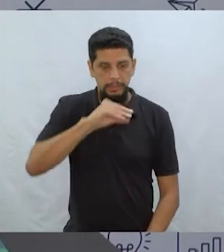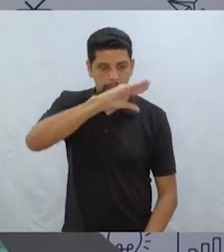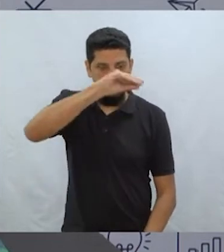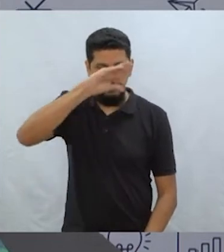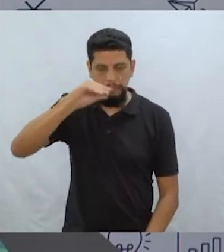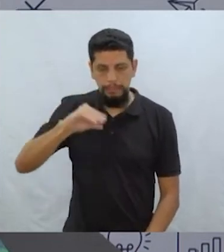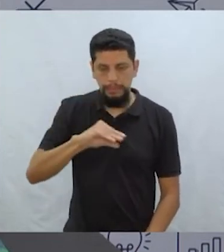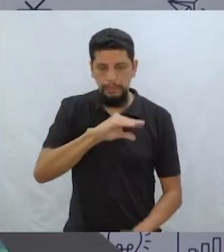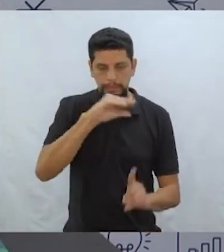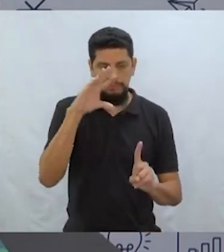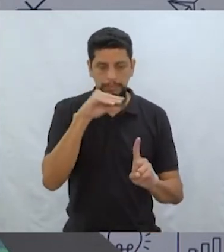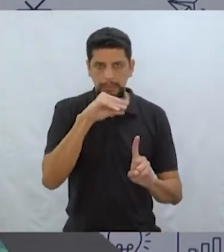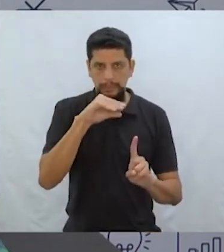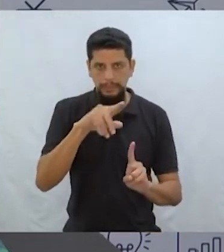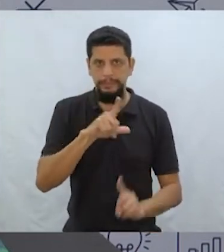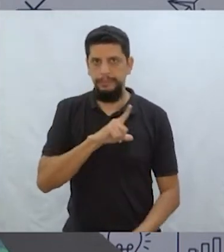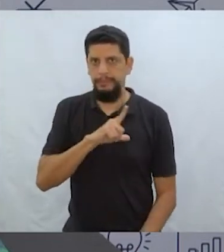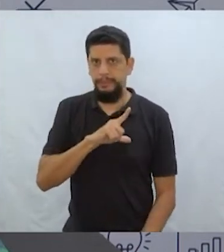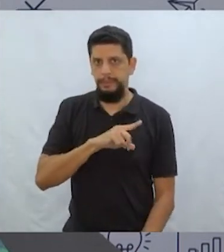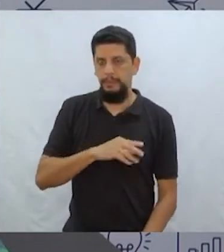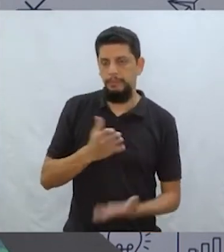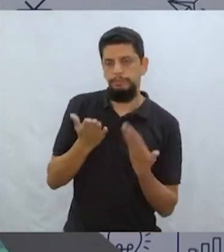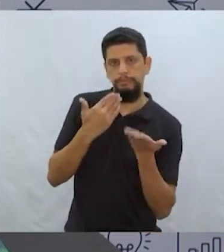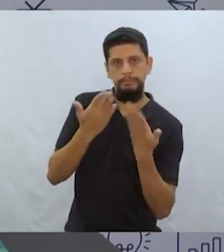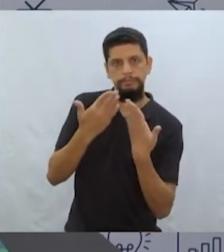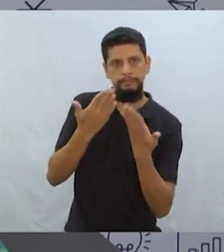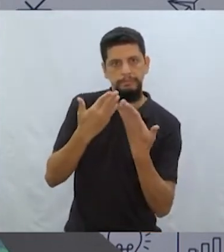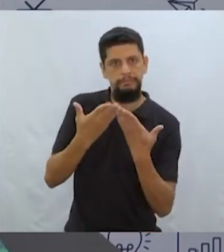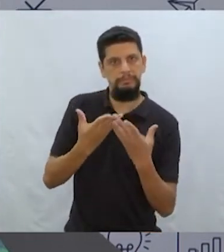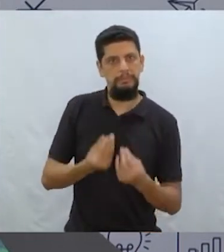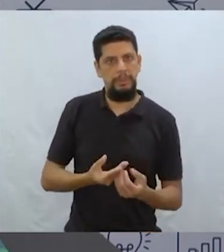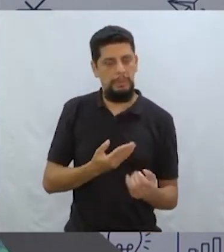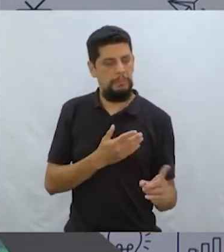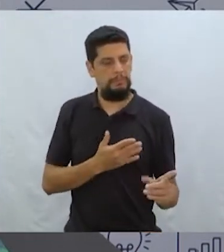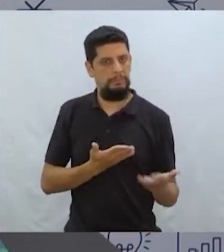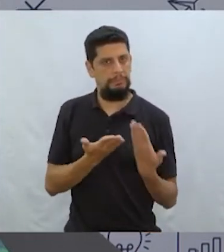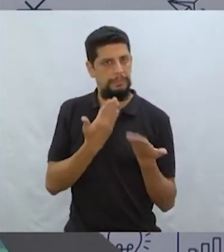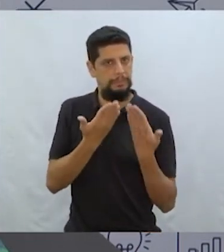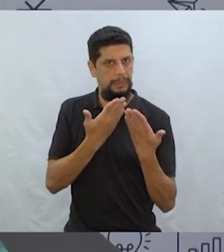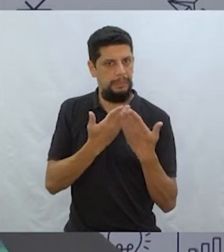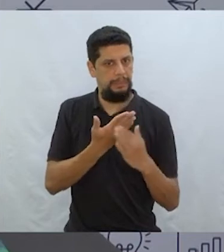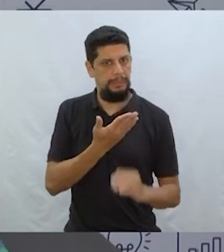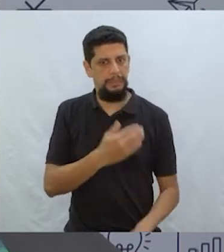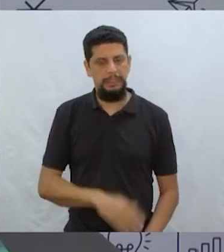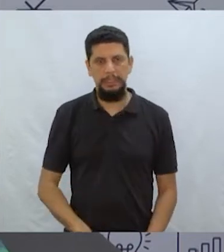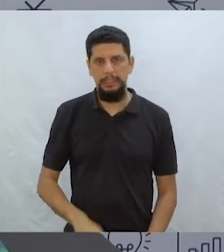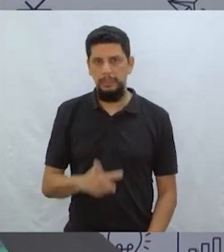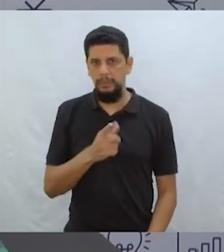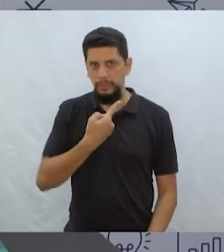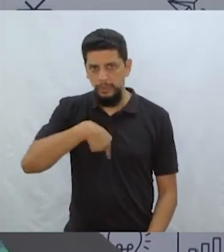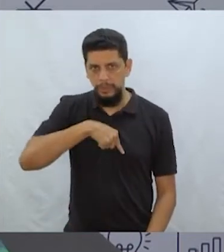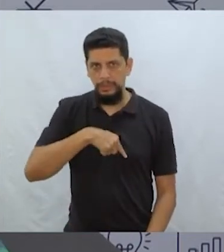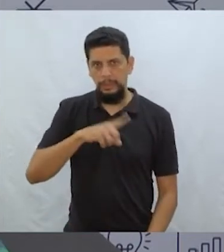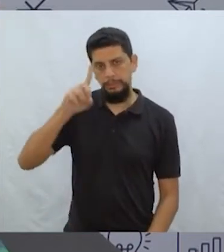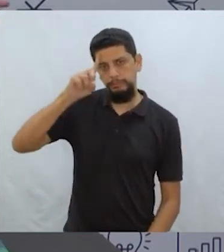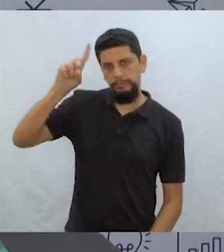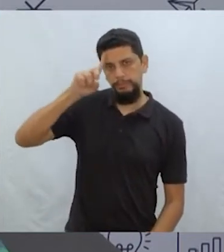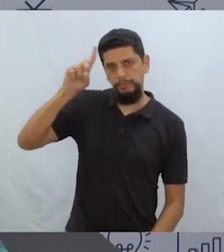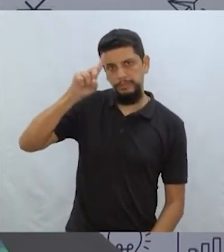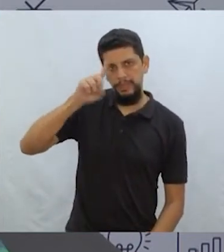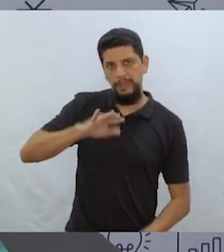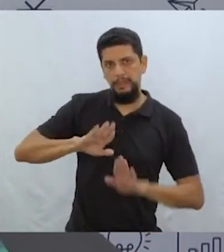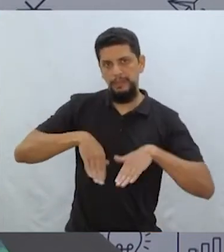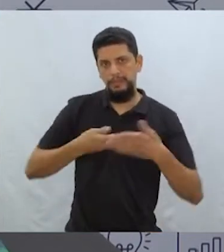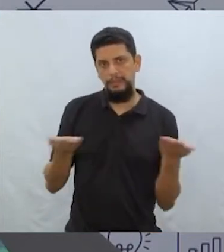oralmente para alguém então nós vamos ter uma conversa muito próxima daquela conversa que nós temos no dia a